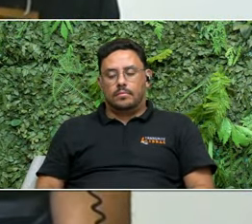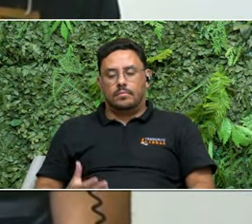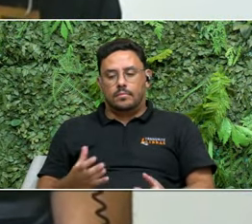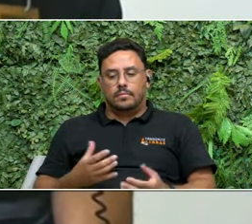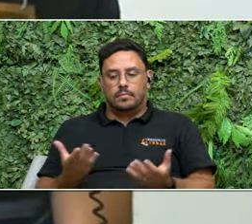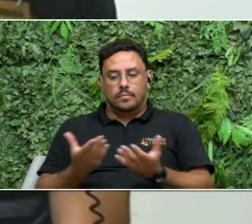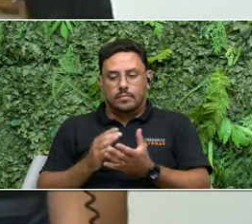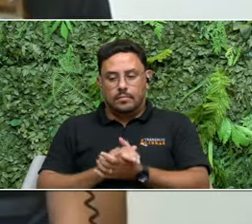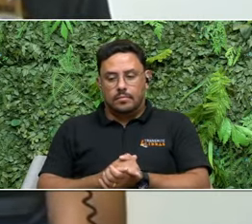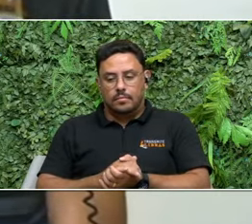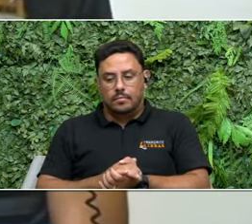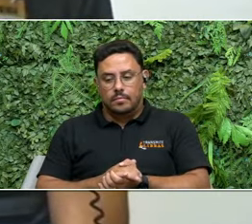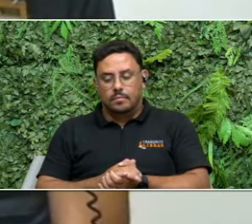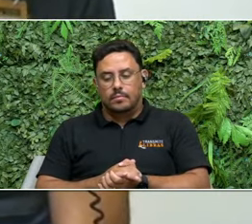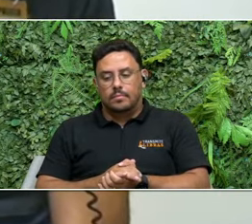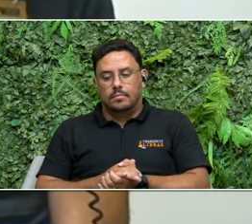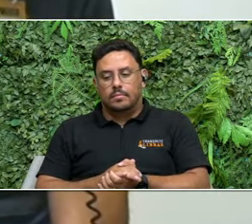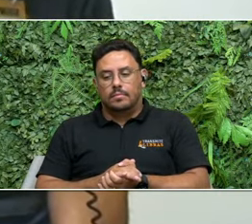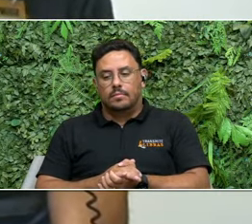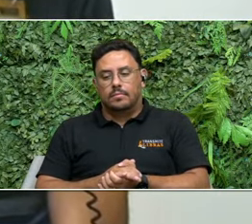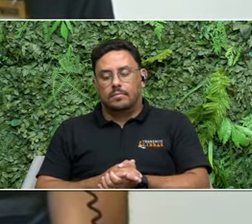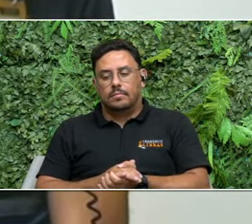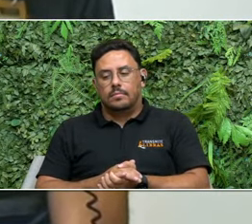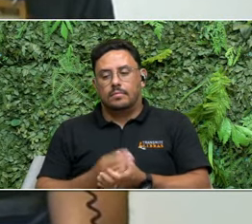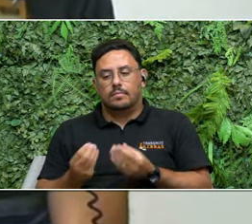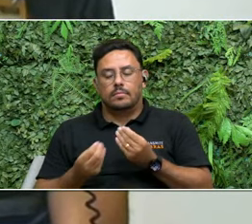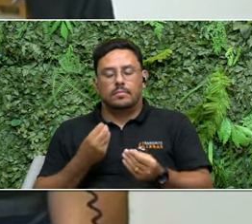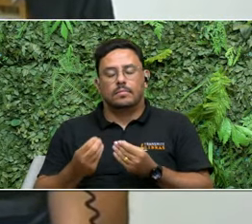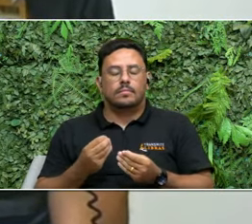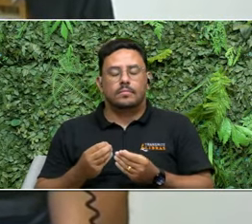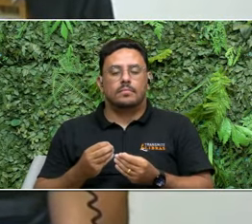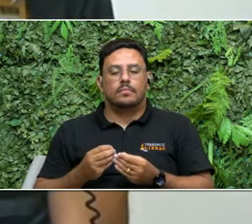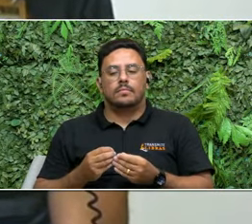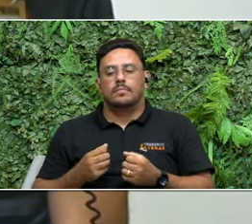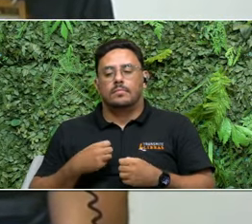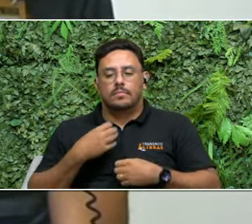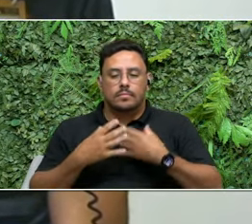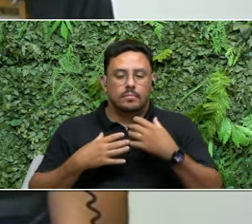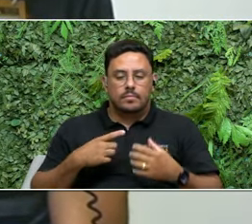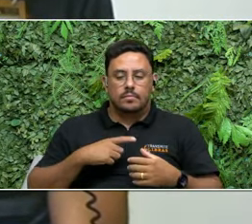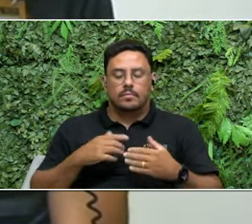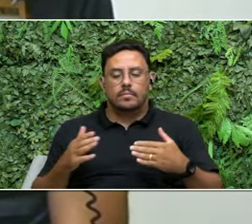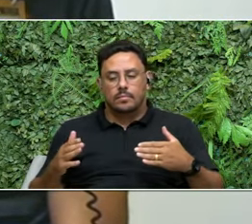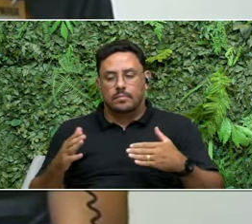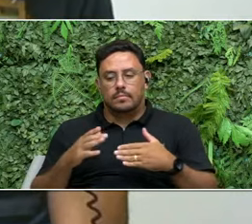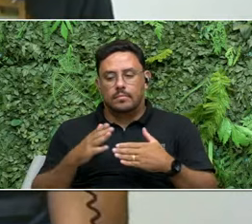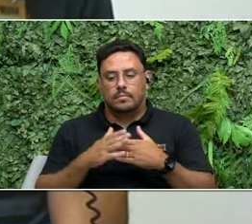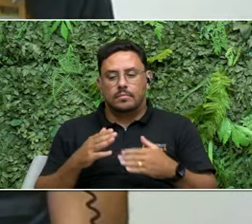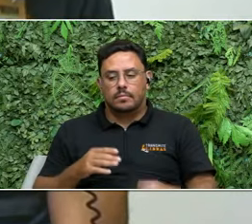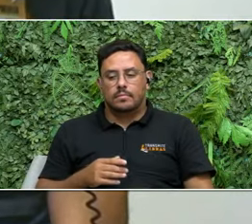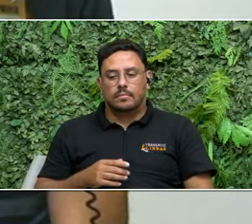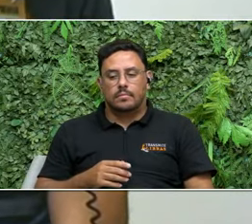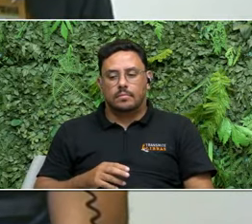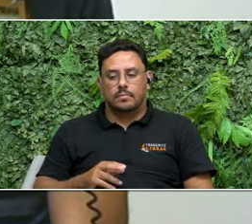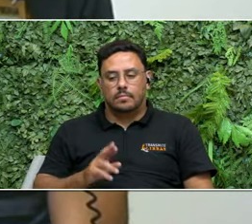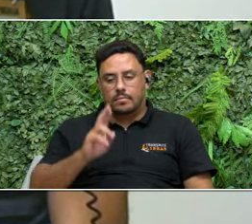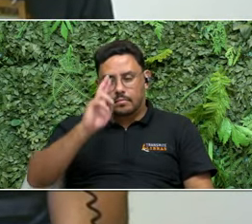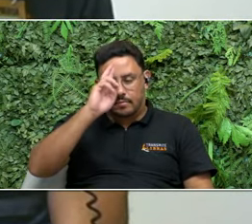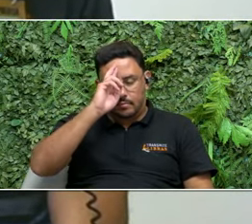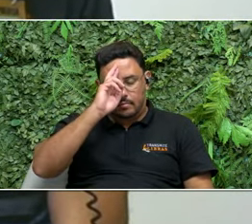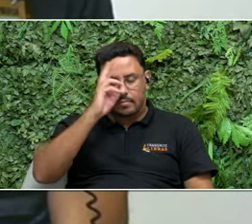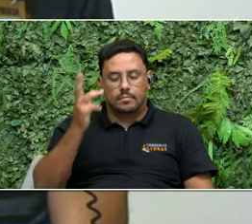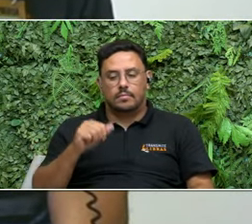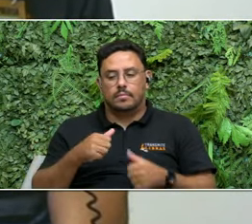no ritmo de is que é um Punk Rock um pouco mais não a gente tem até a a gente tem até meia a gente tem até